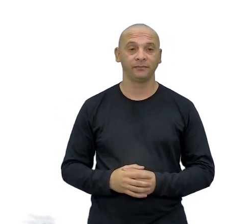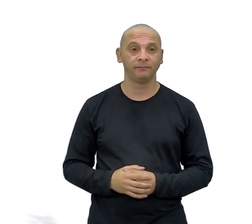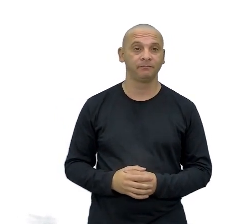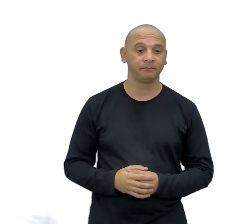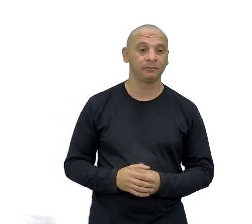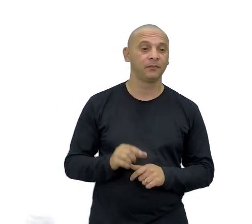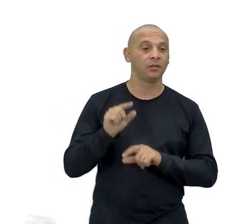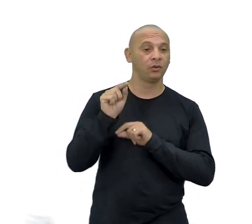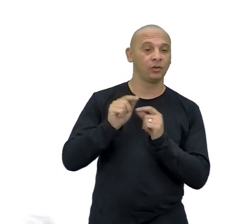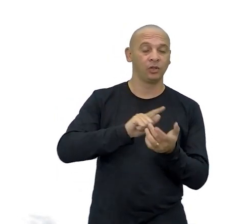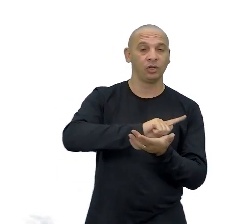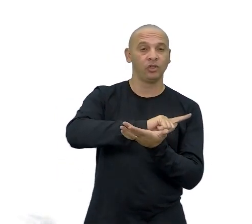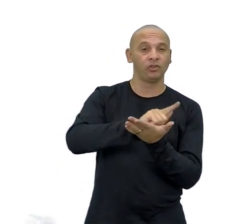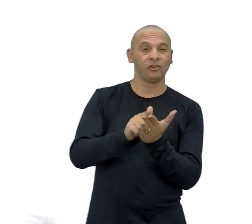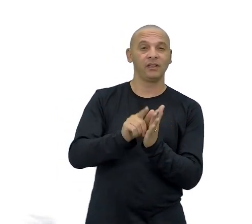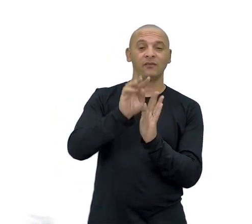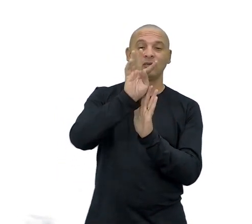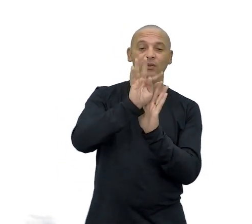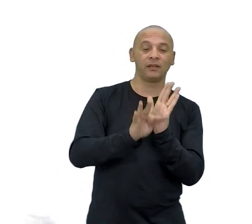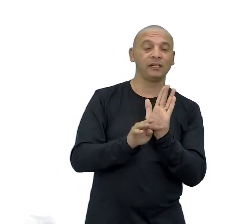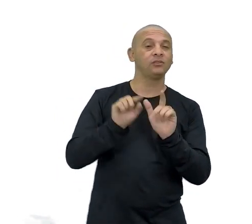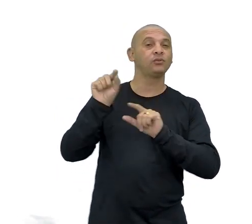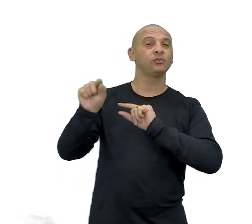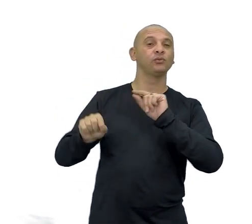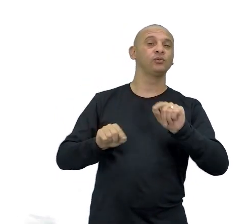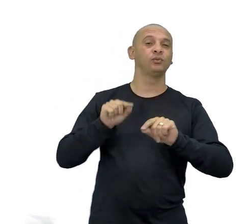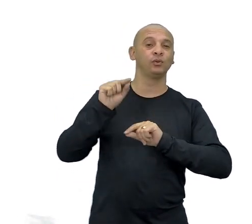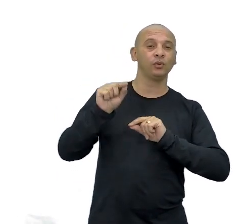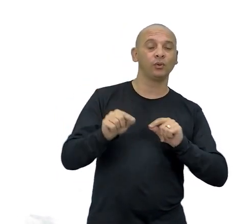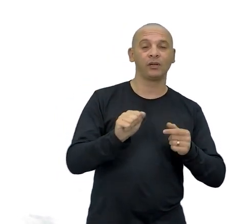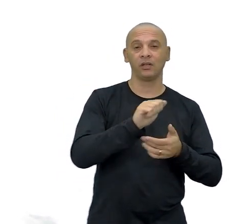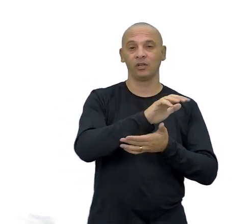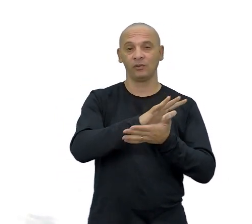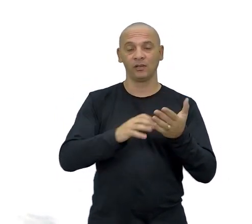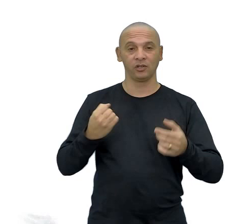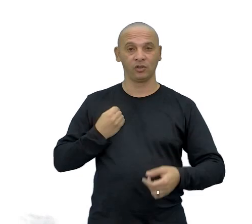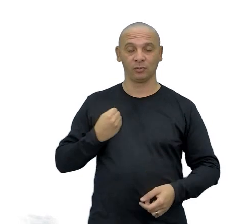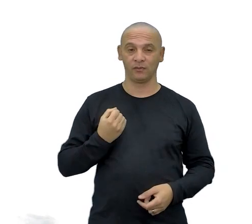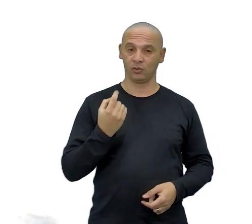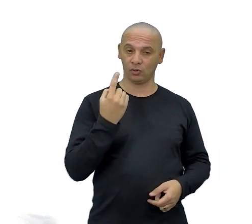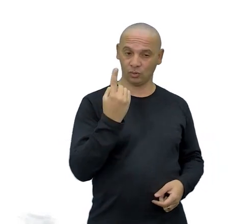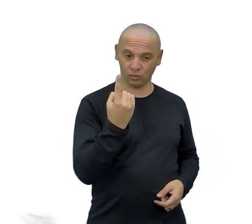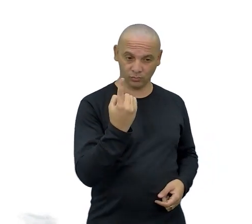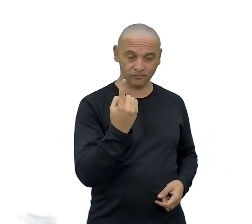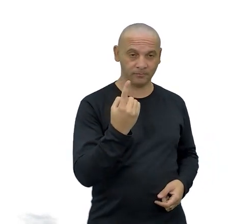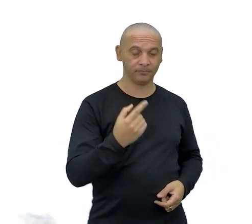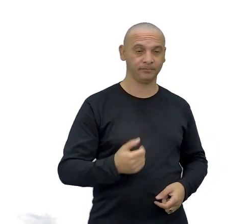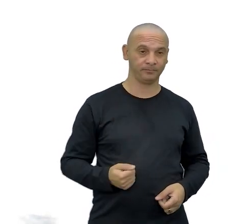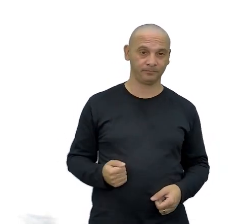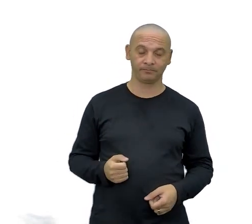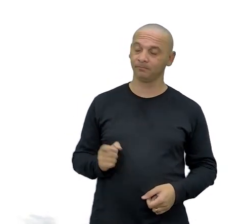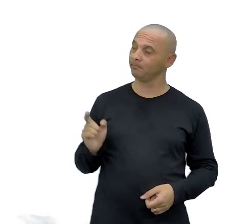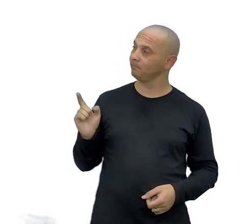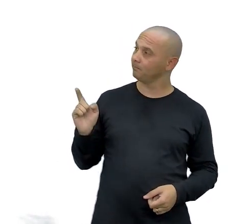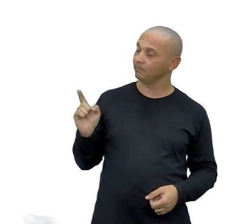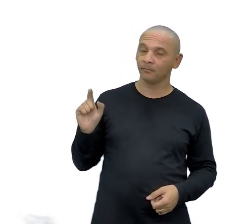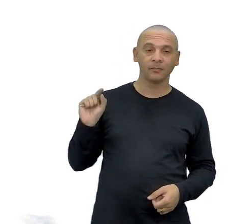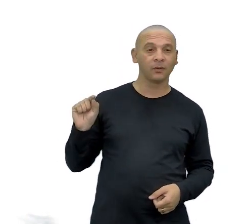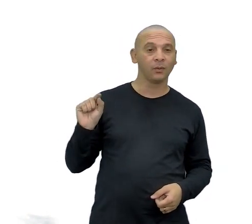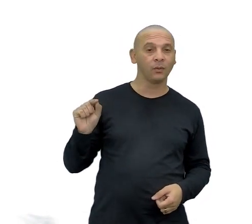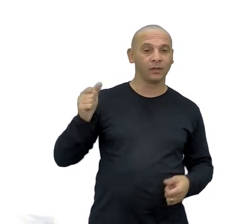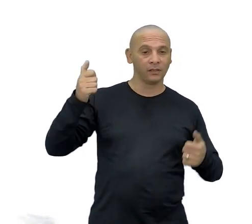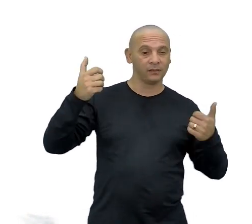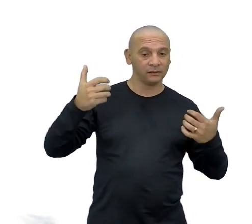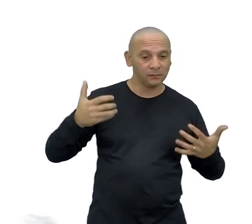Os gêneros textuais selecionados do Aprender Sempre, da sequência de atividade 1 e os campos de atuação. Aqui, então,